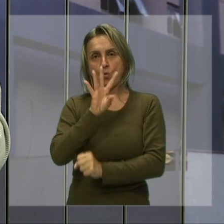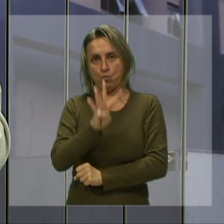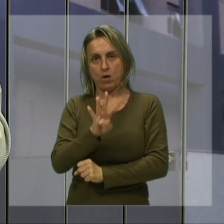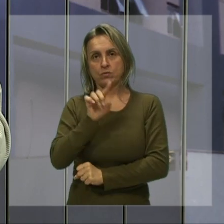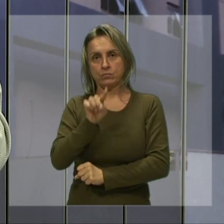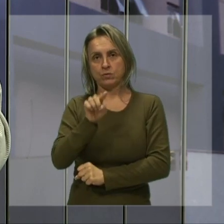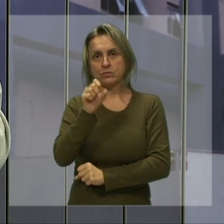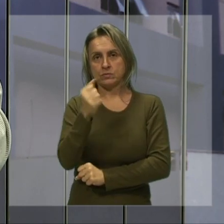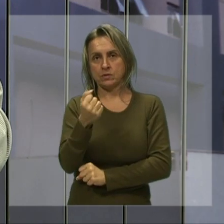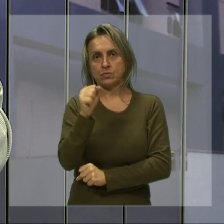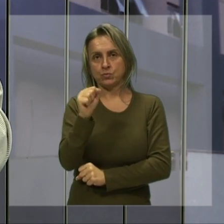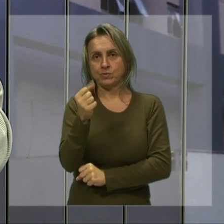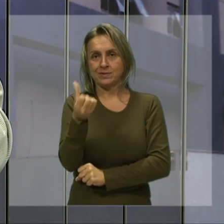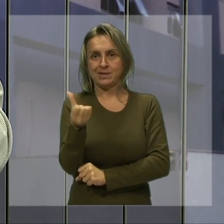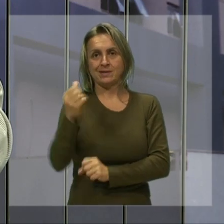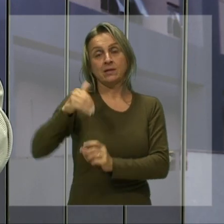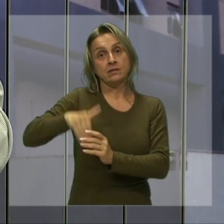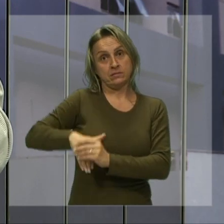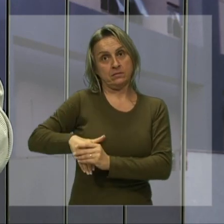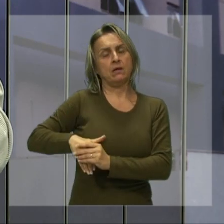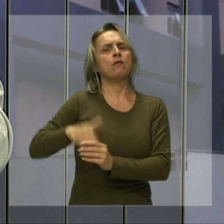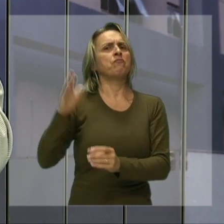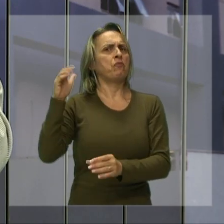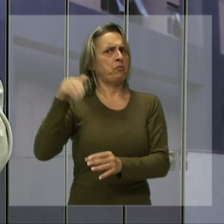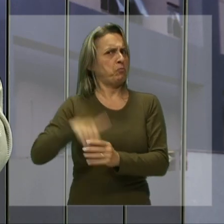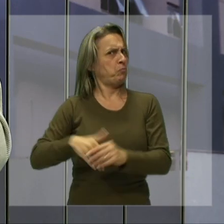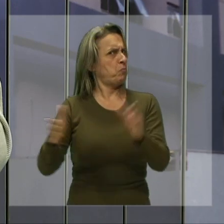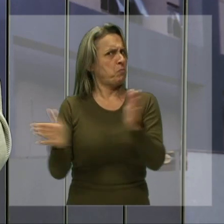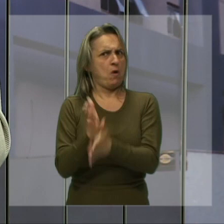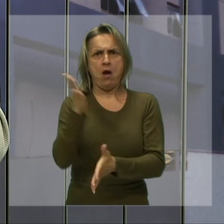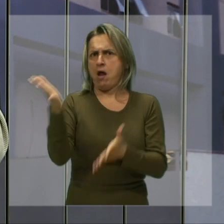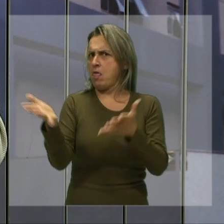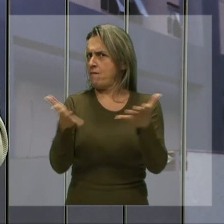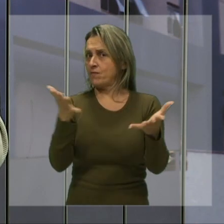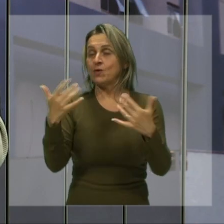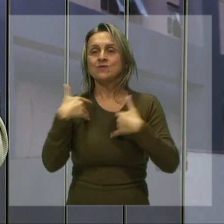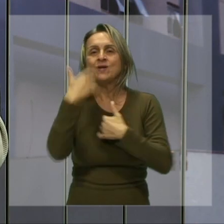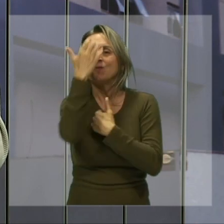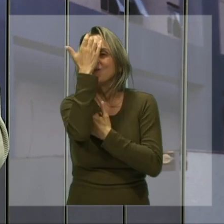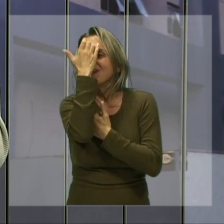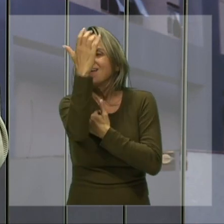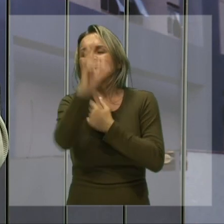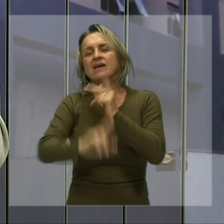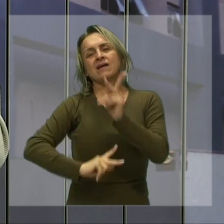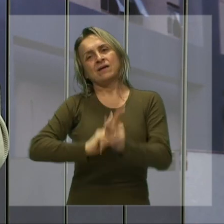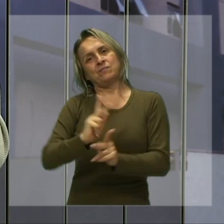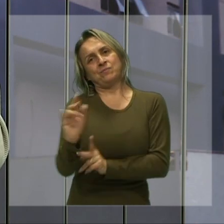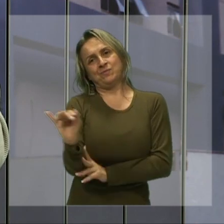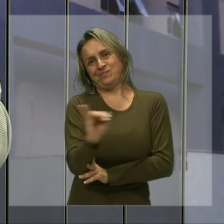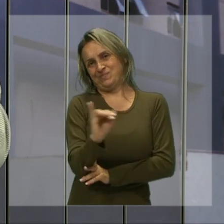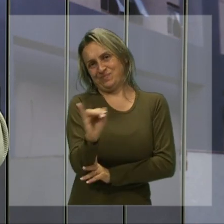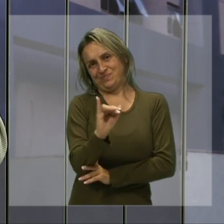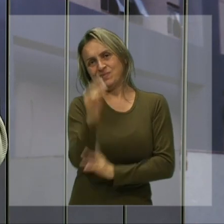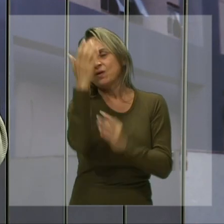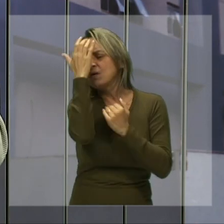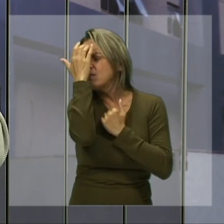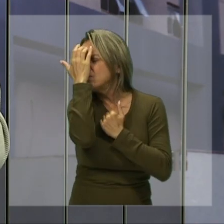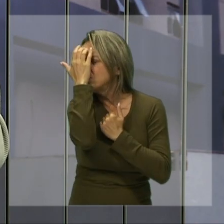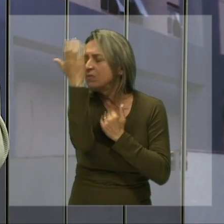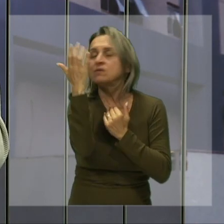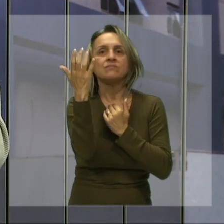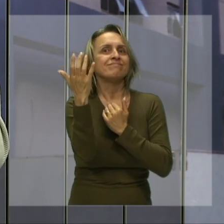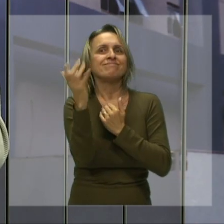4.186 votos. Foi uma votação extraordinária, eu quero agradecer muito à população de Itajaí. Nossa, eu não sei, não